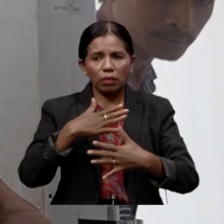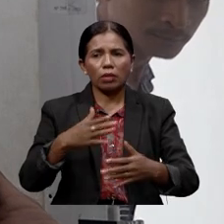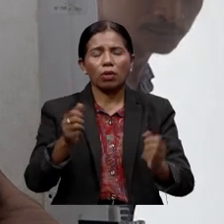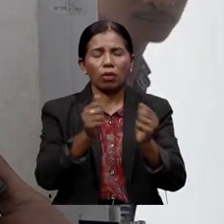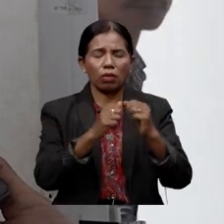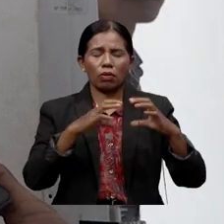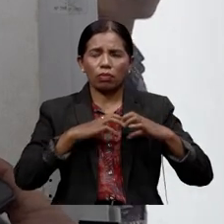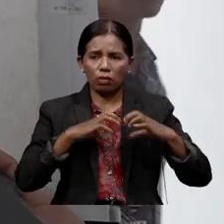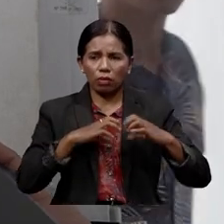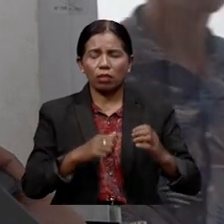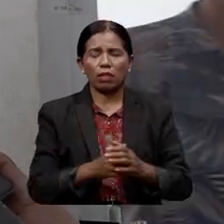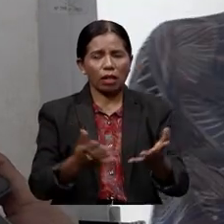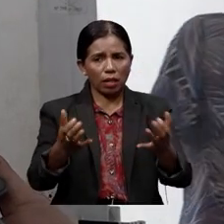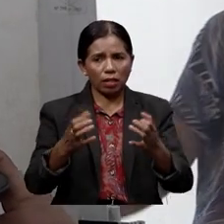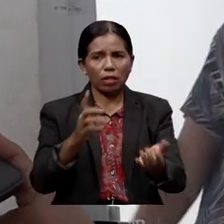rofuan.